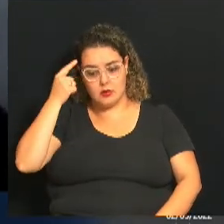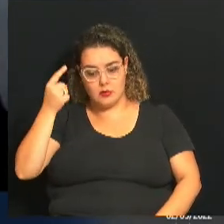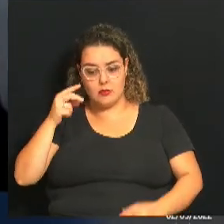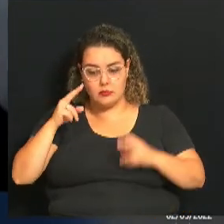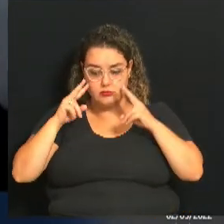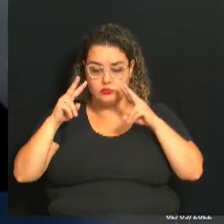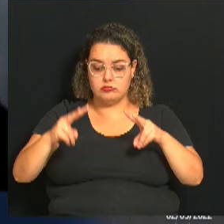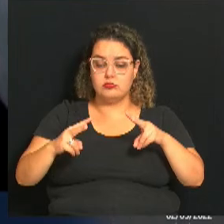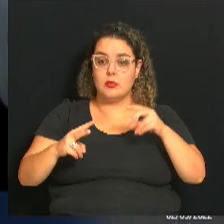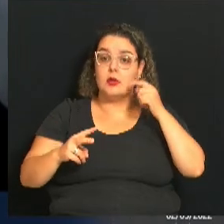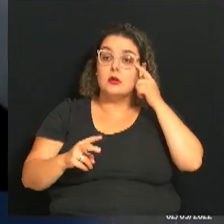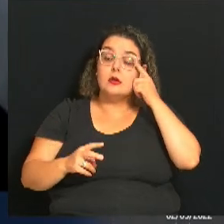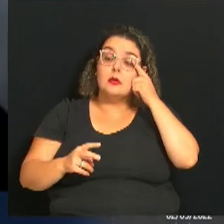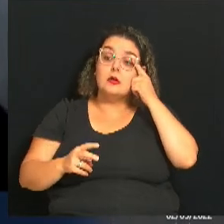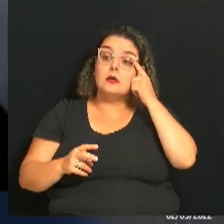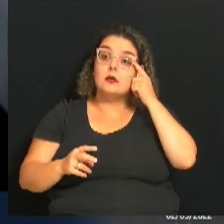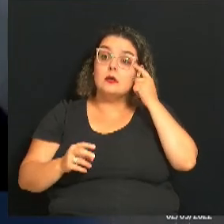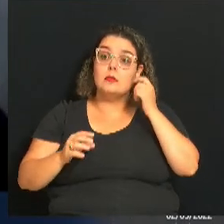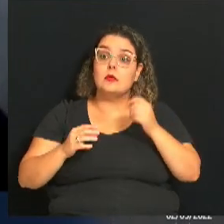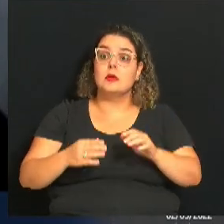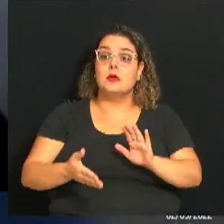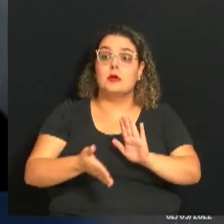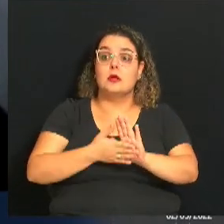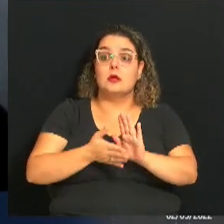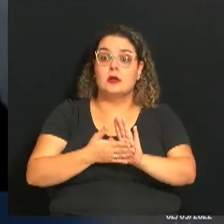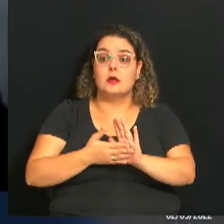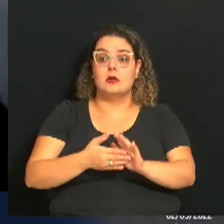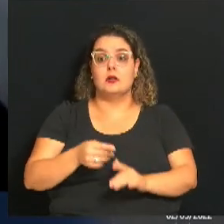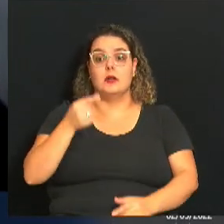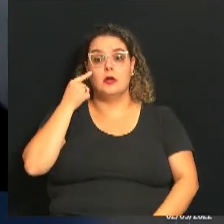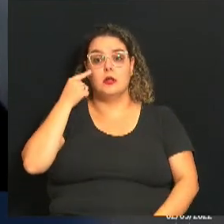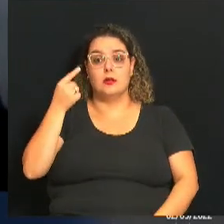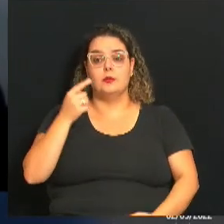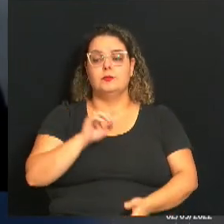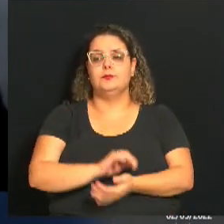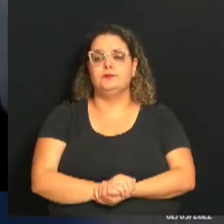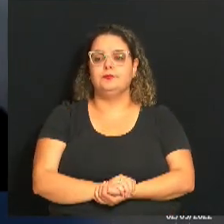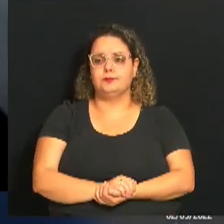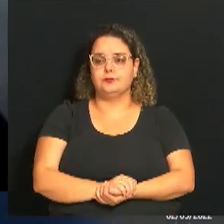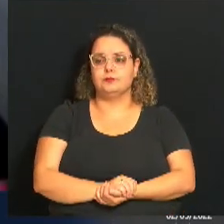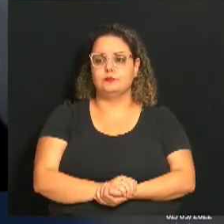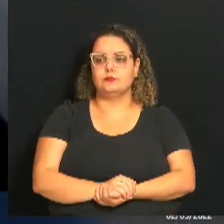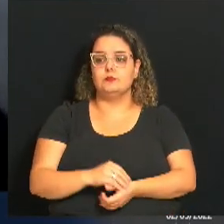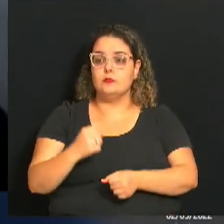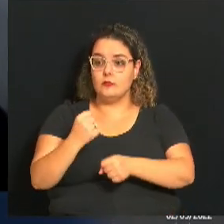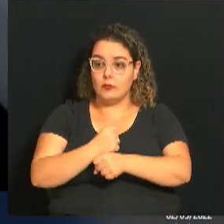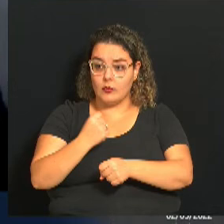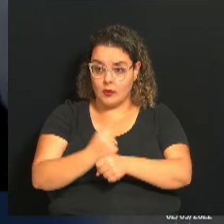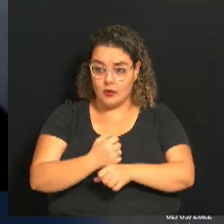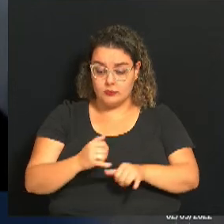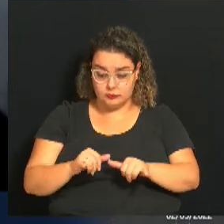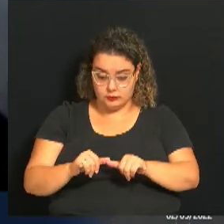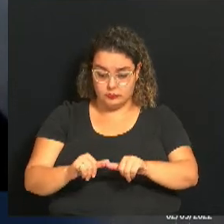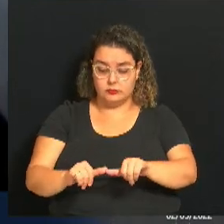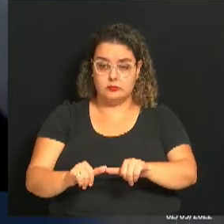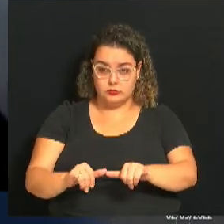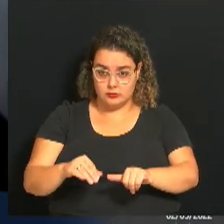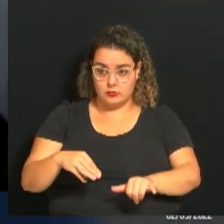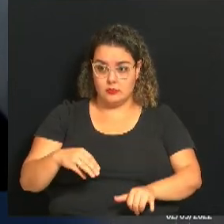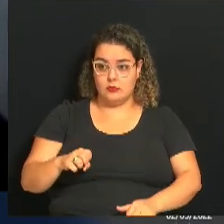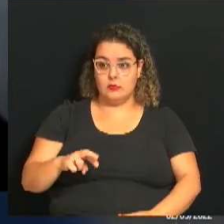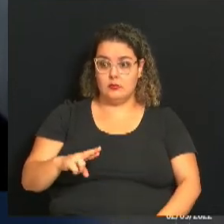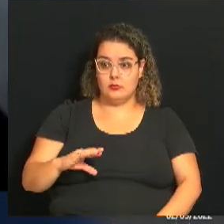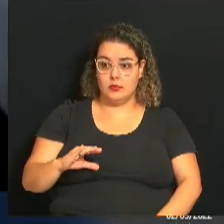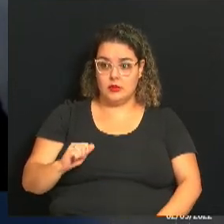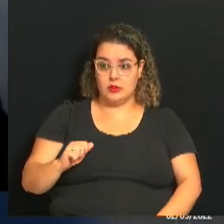todas as propostas, ok? Com relação às obras do mercado, a gente sabe que tem um projeto da CETEC que